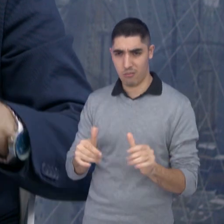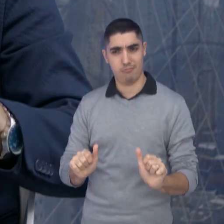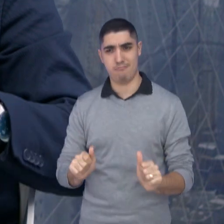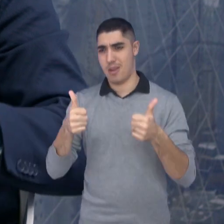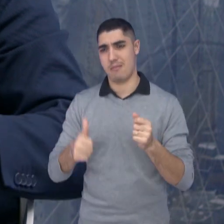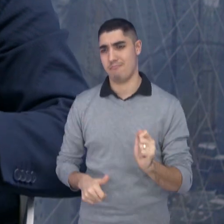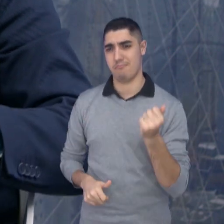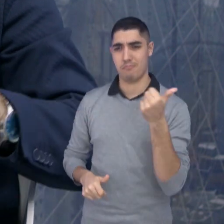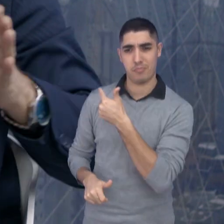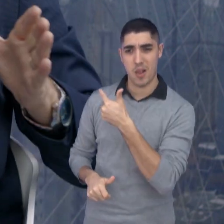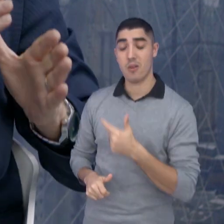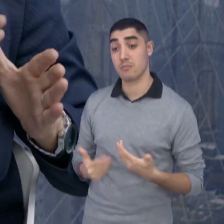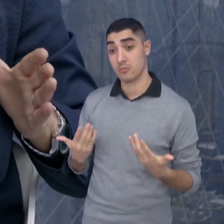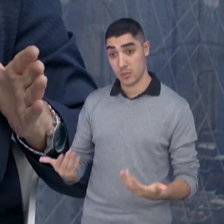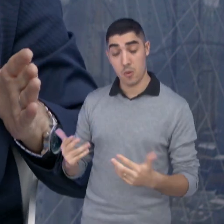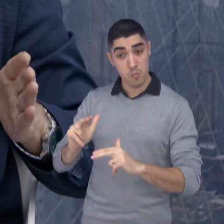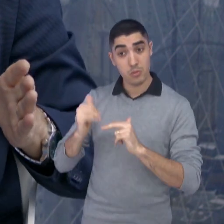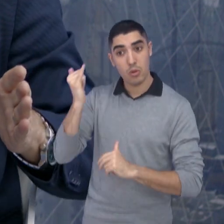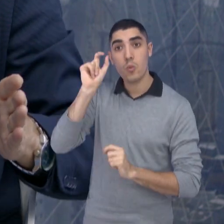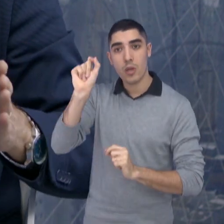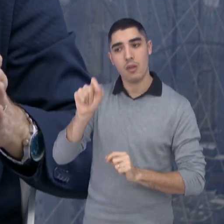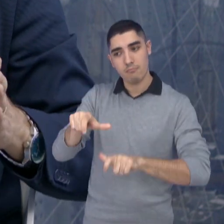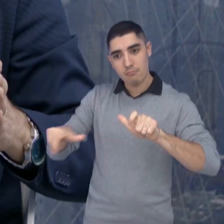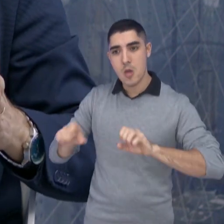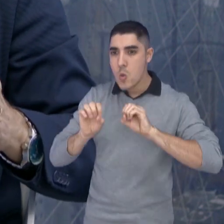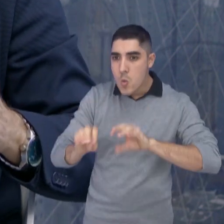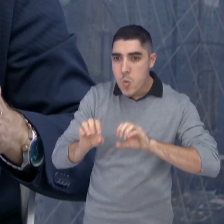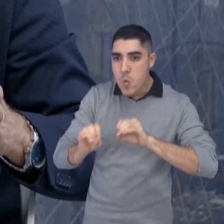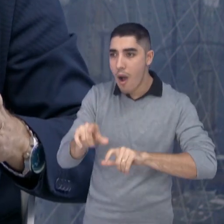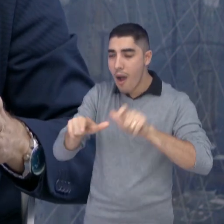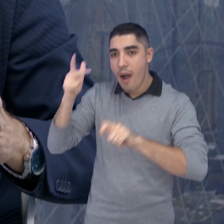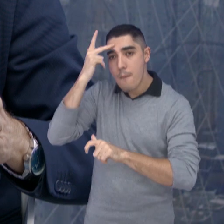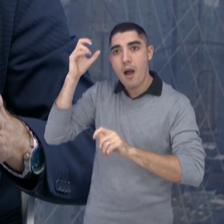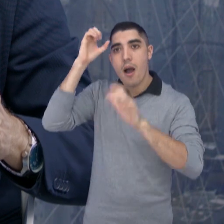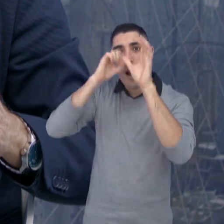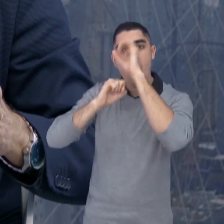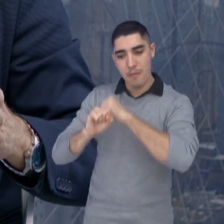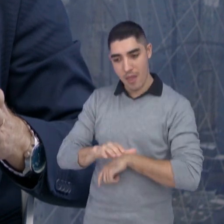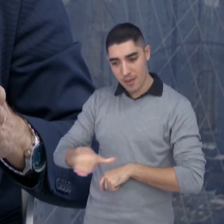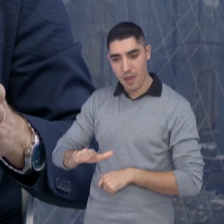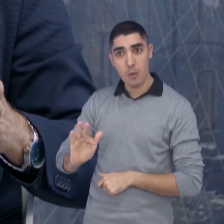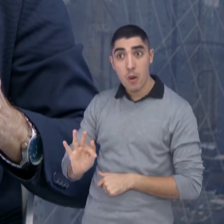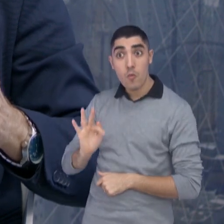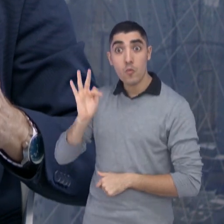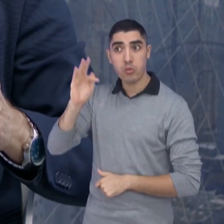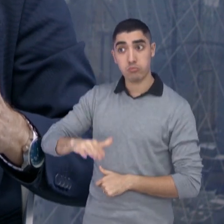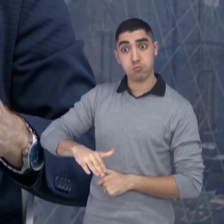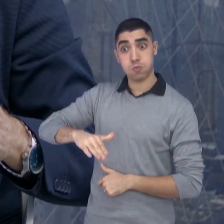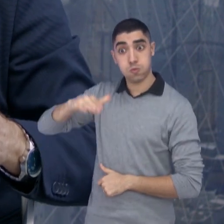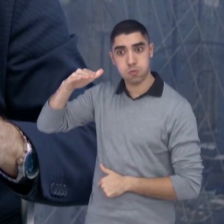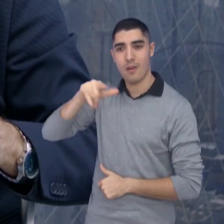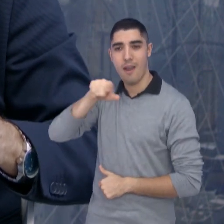aproveitou. Por isso que é importante eu trabalhar a educação para que as oportunidades geradas através da administração pública e